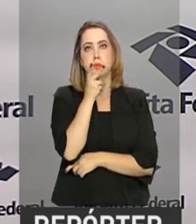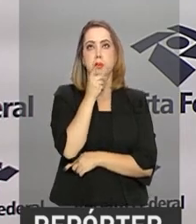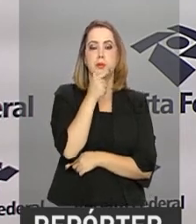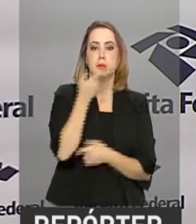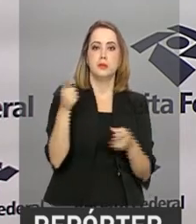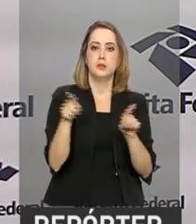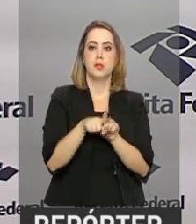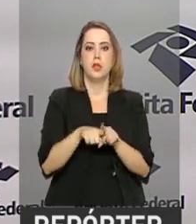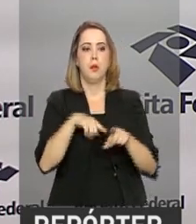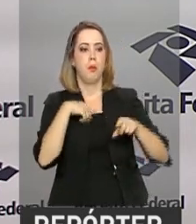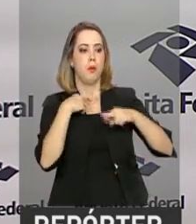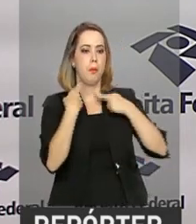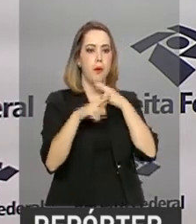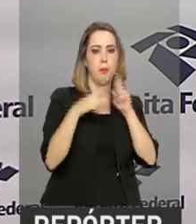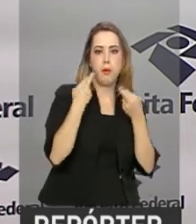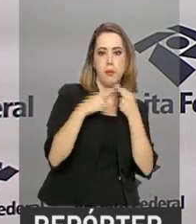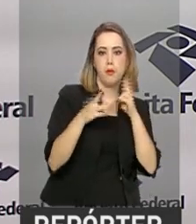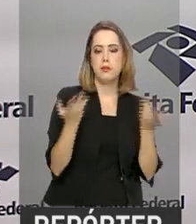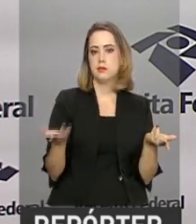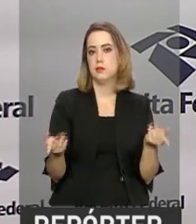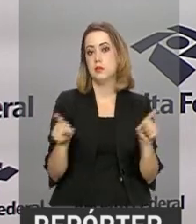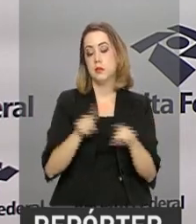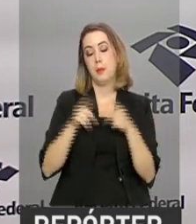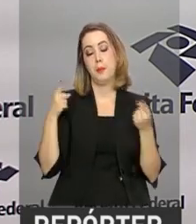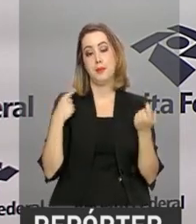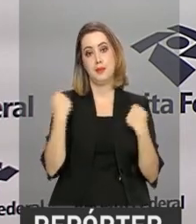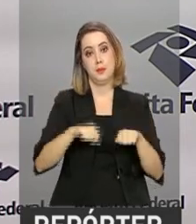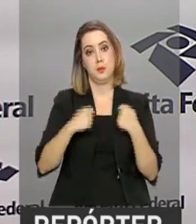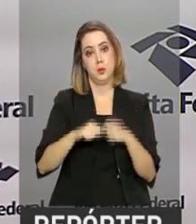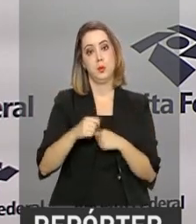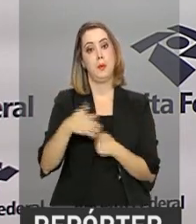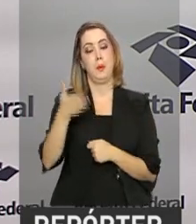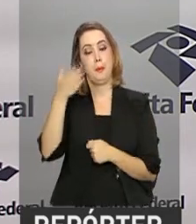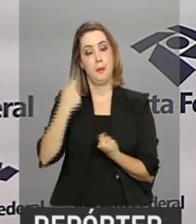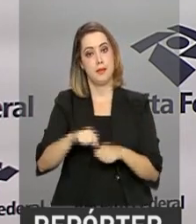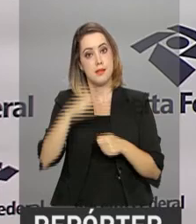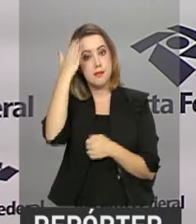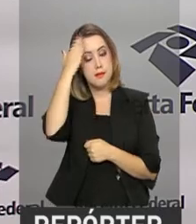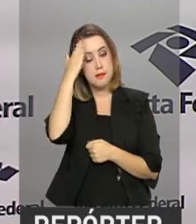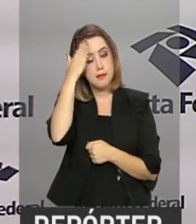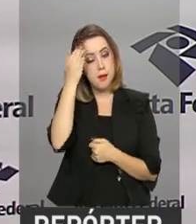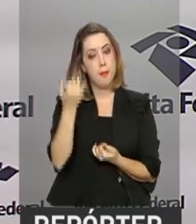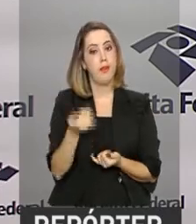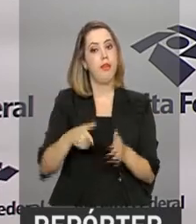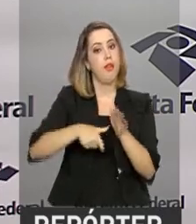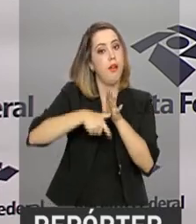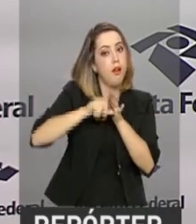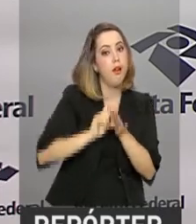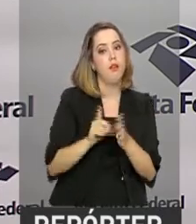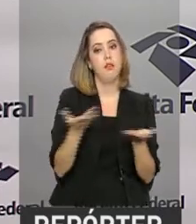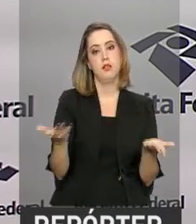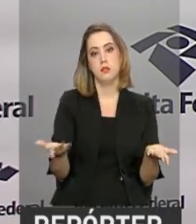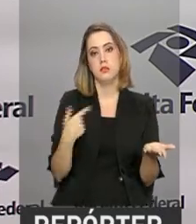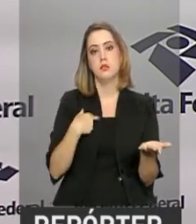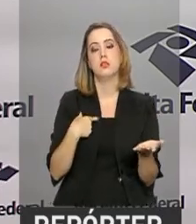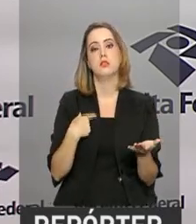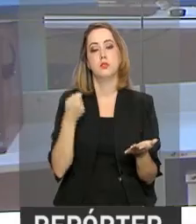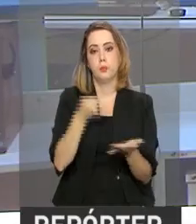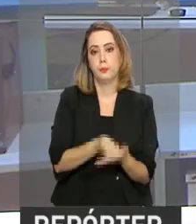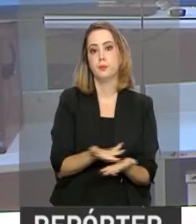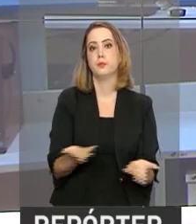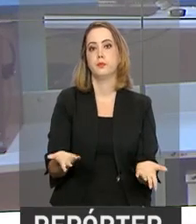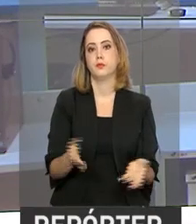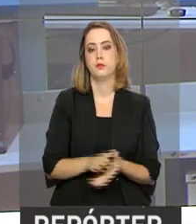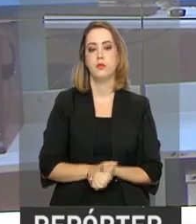reclama mas isso passa também pelo interesse do contribuinte em saber dos seus deveres